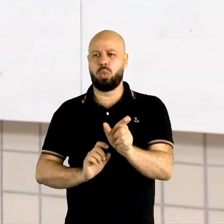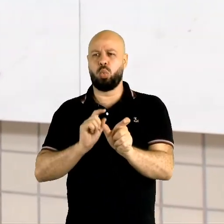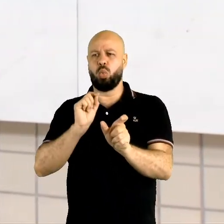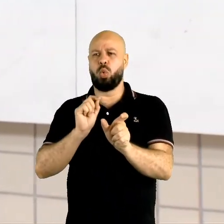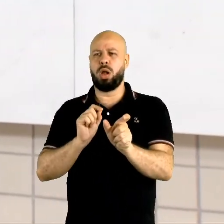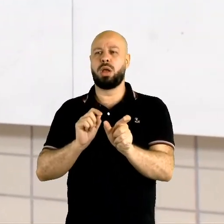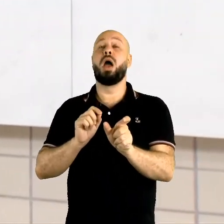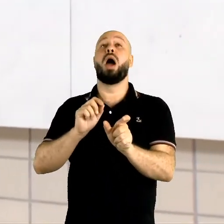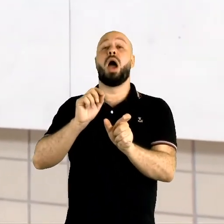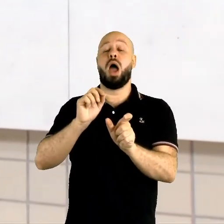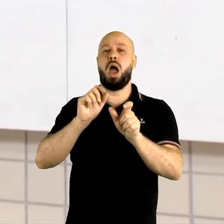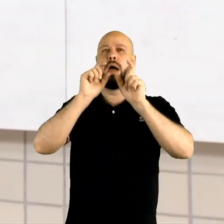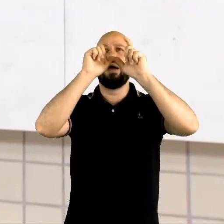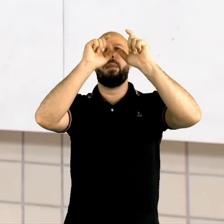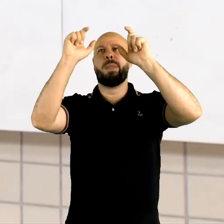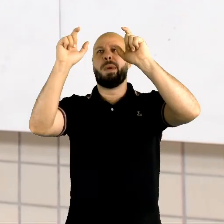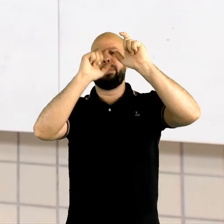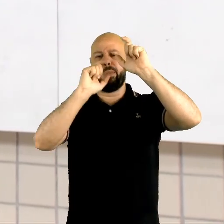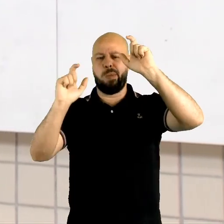título.